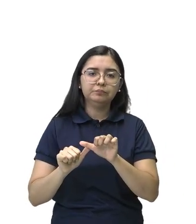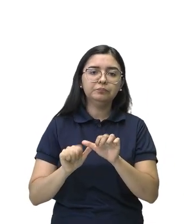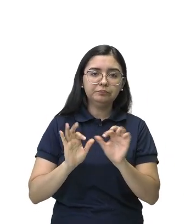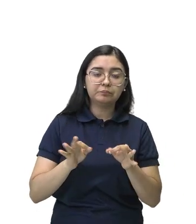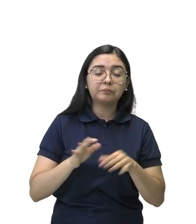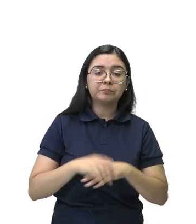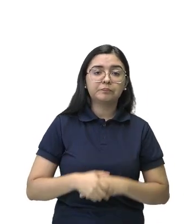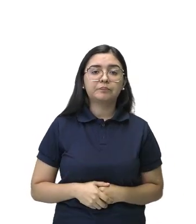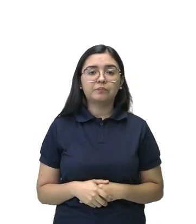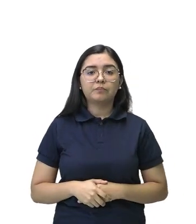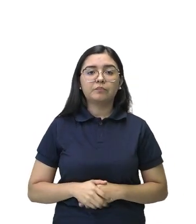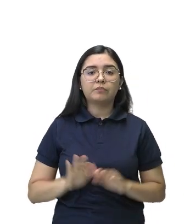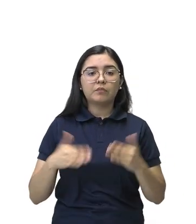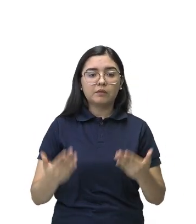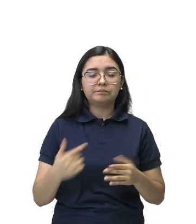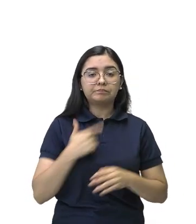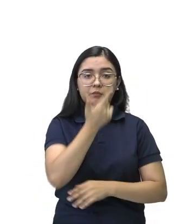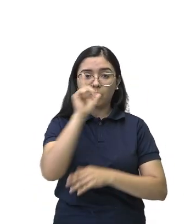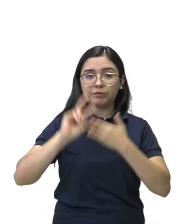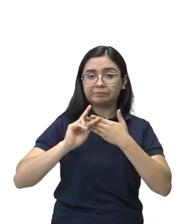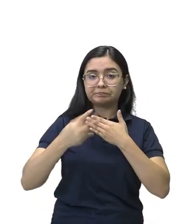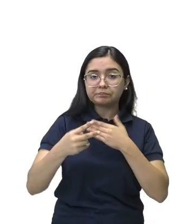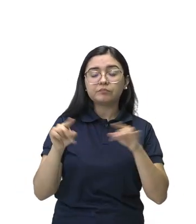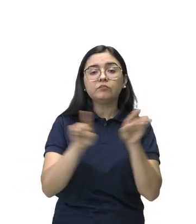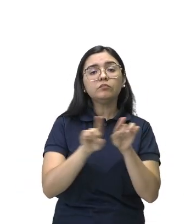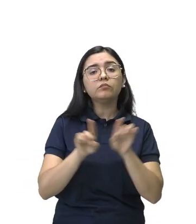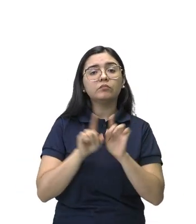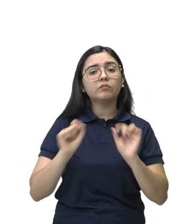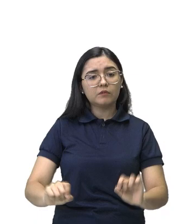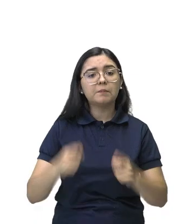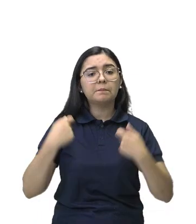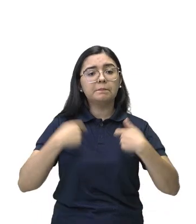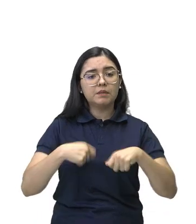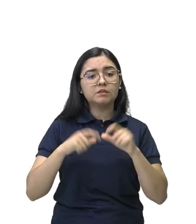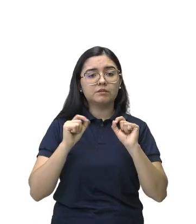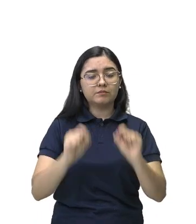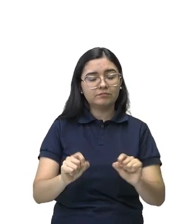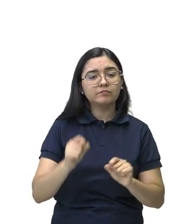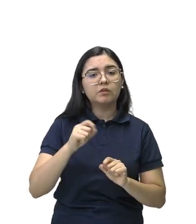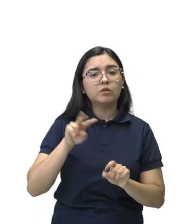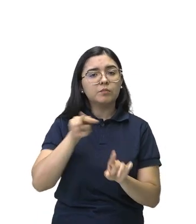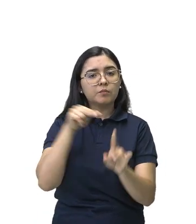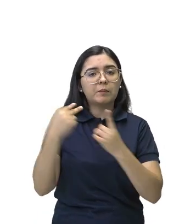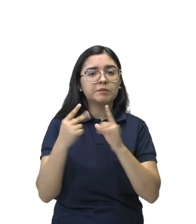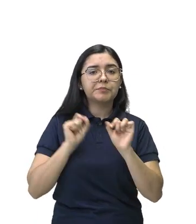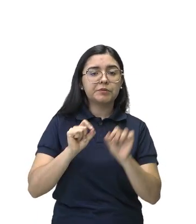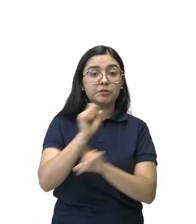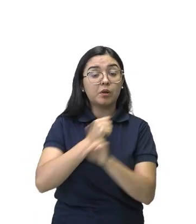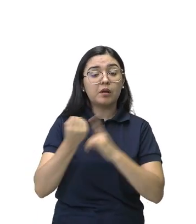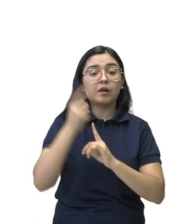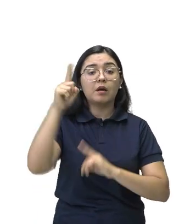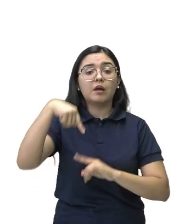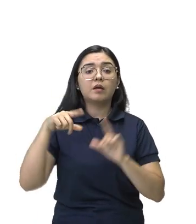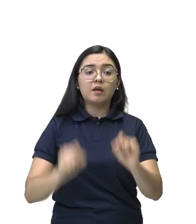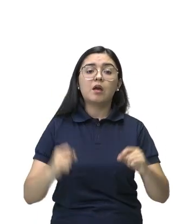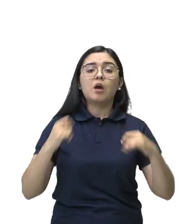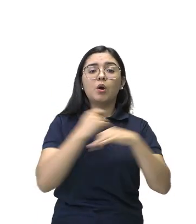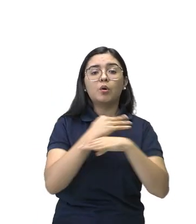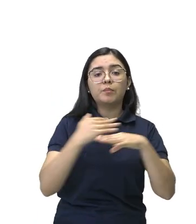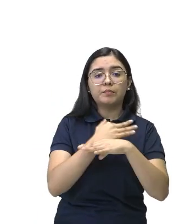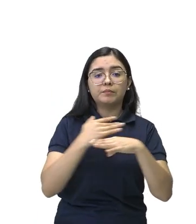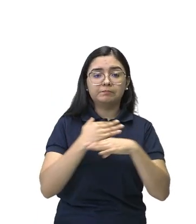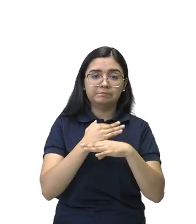modificando. Outra consequência, e que merece aí um olhar sociológico, é a